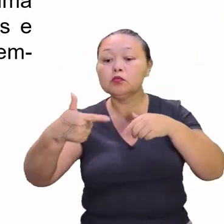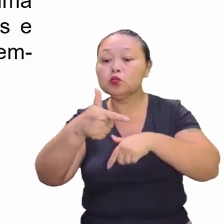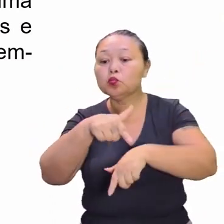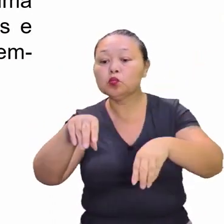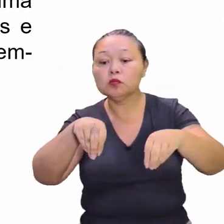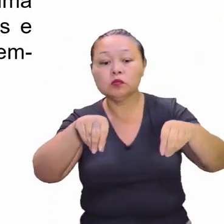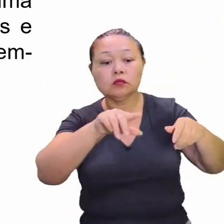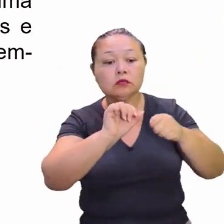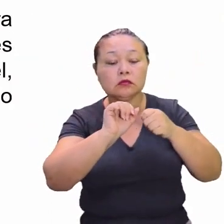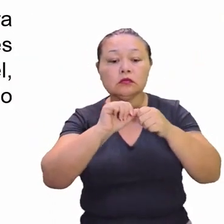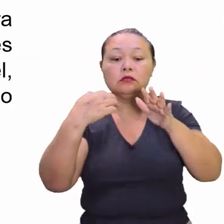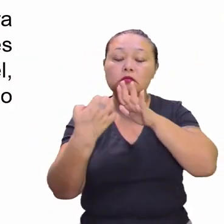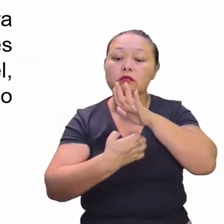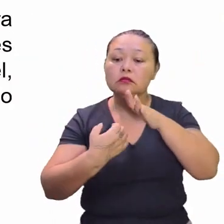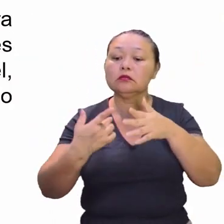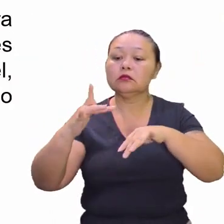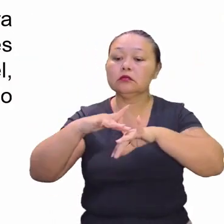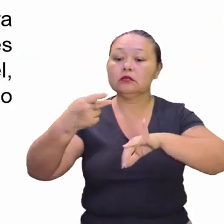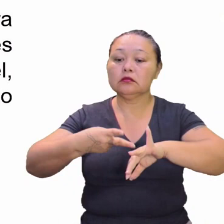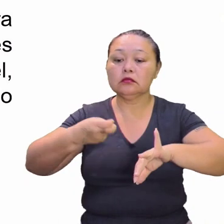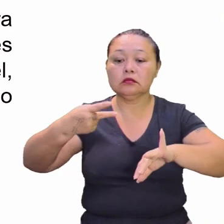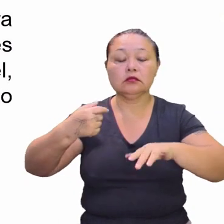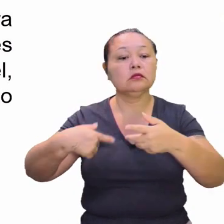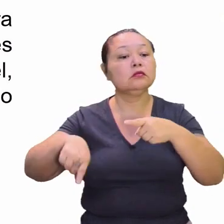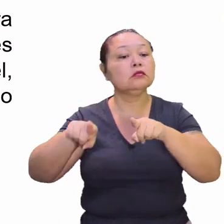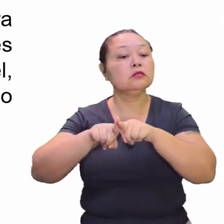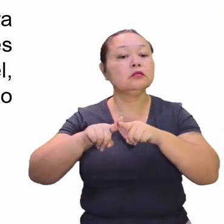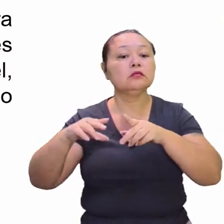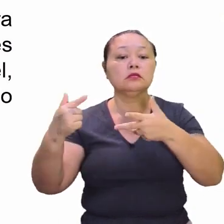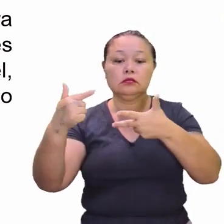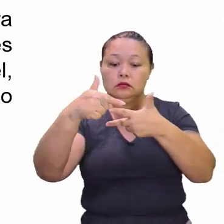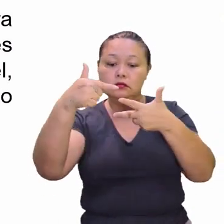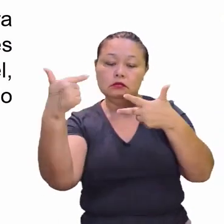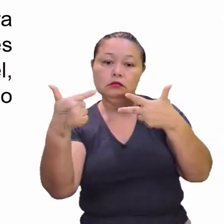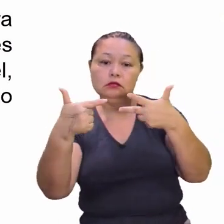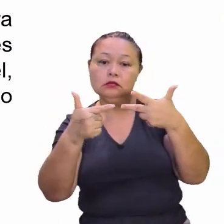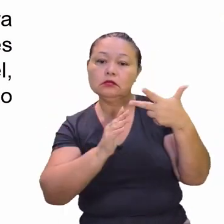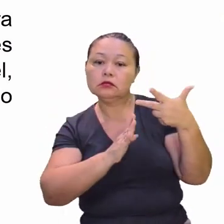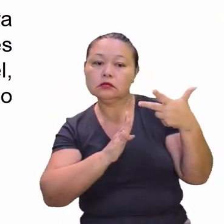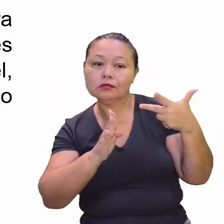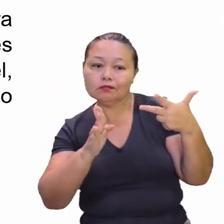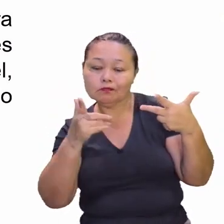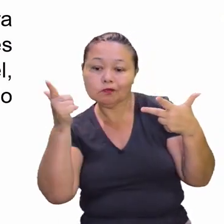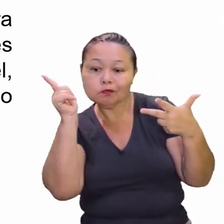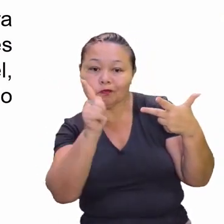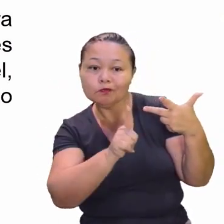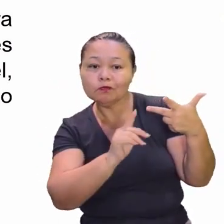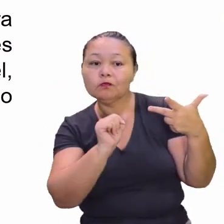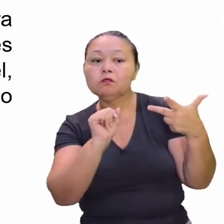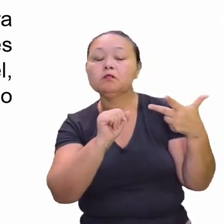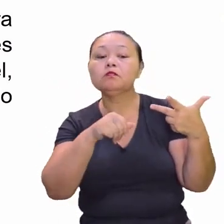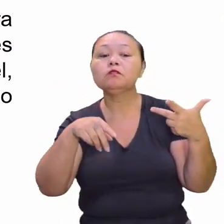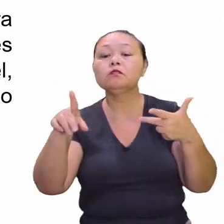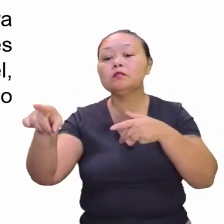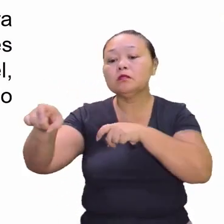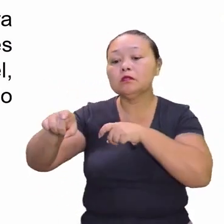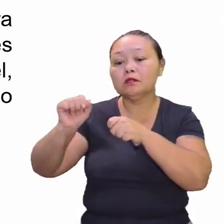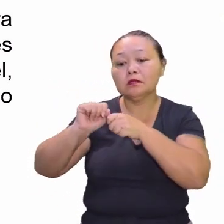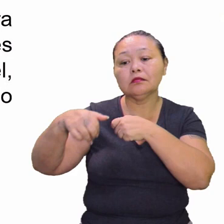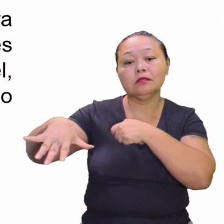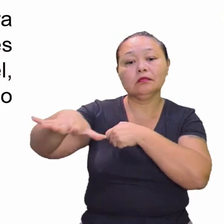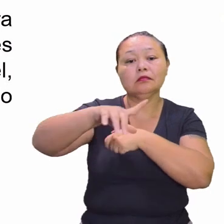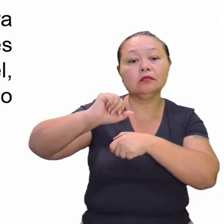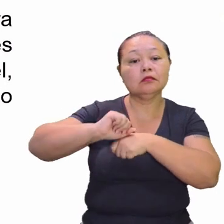terra e as empresas mineradoras? B. O setor secundário foi o caminho que os produtores da região tomaram para